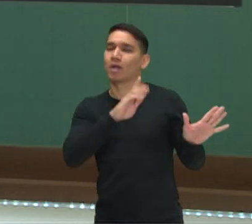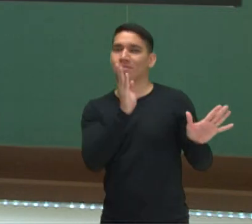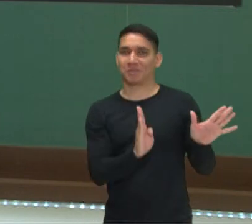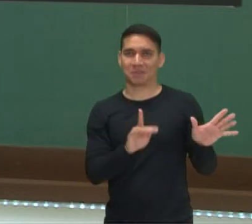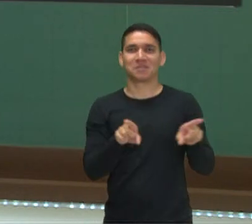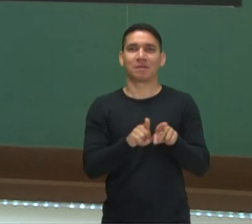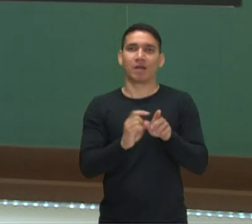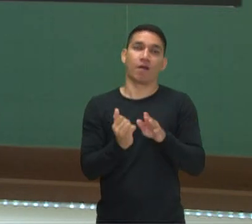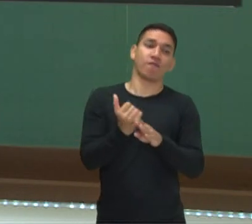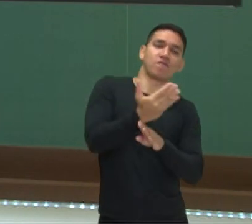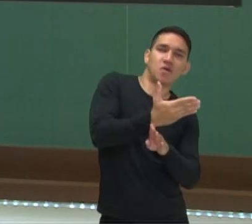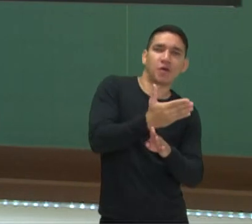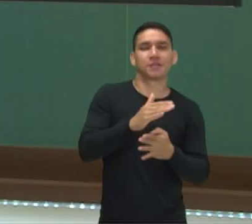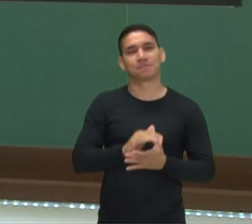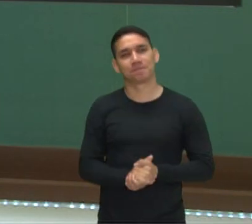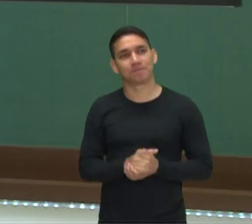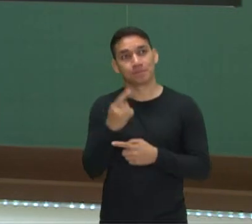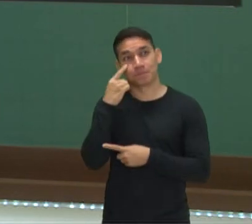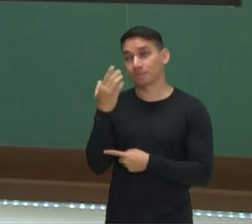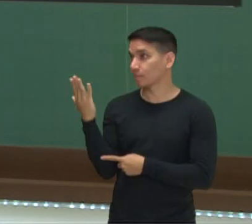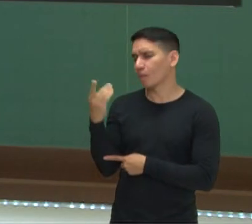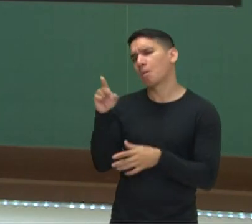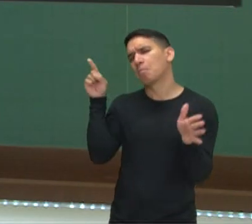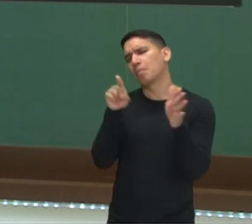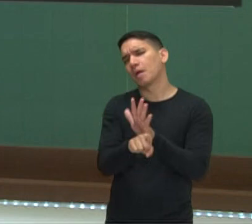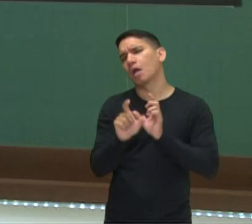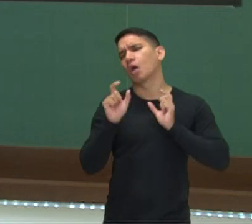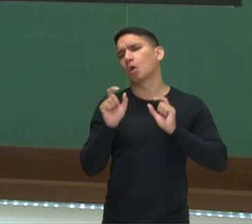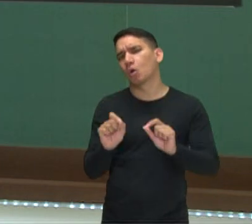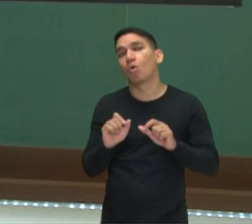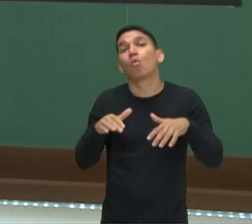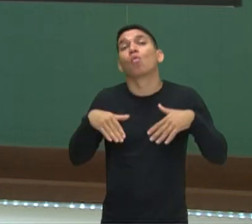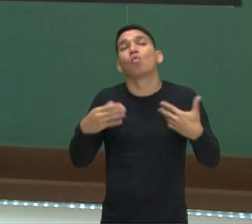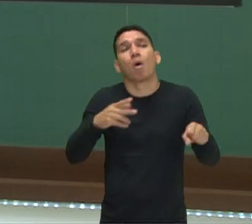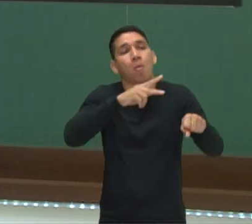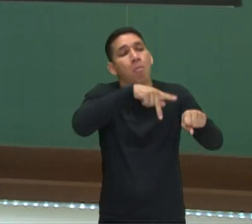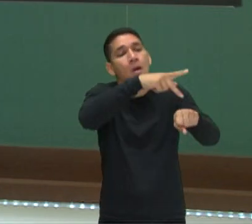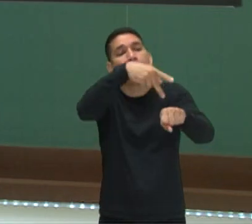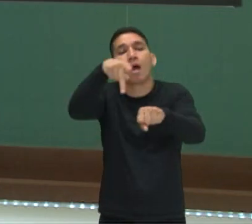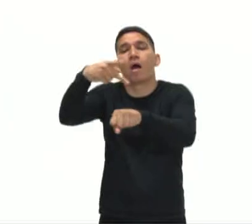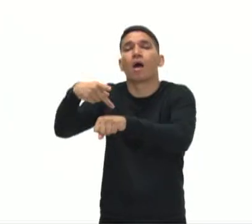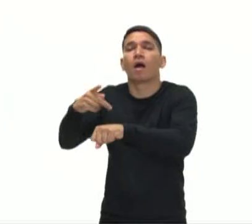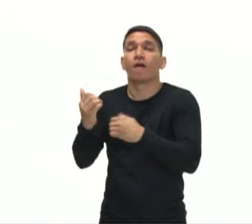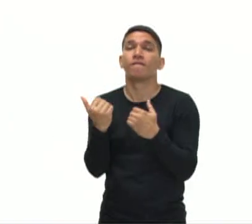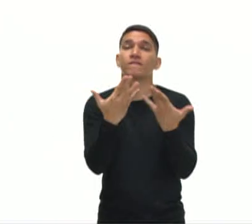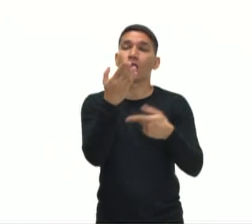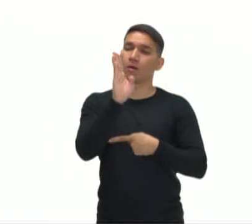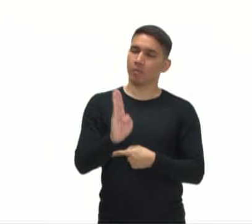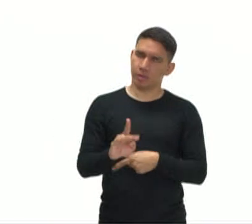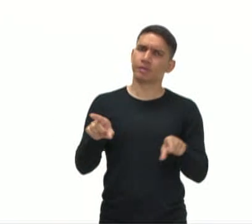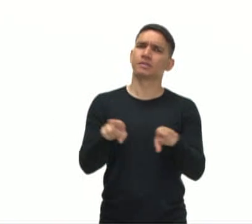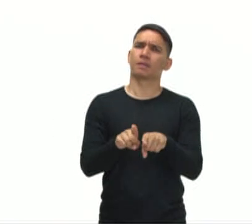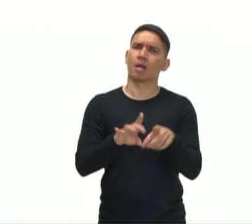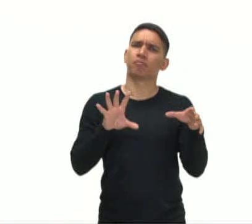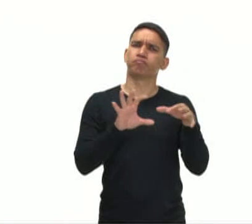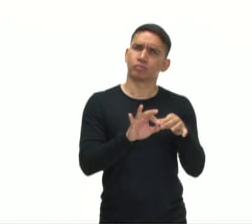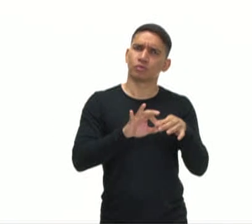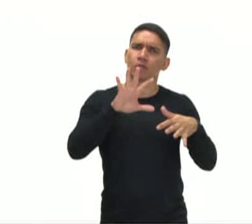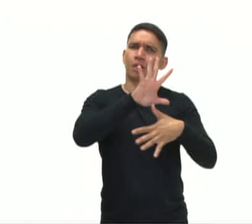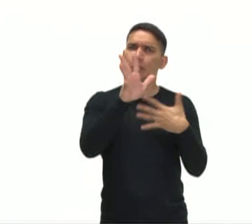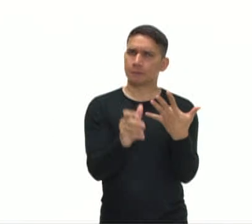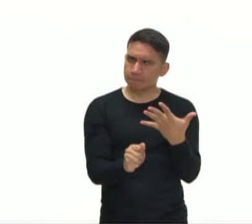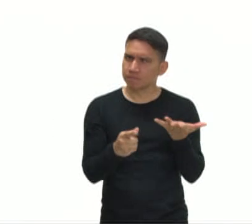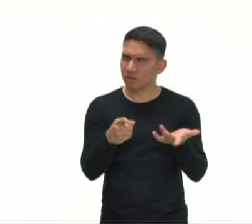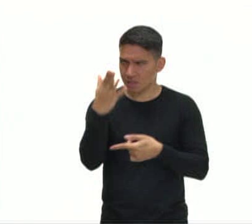também, certo? E aí, pergunto para vocês, que países além do Brasil possuem floresta amazônica?